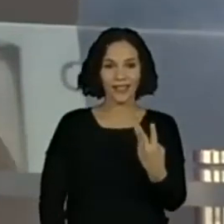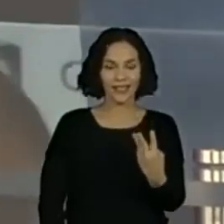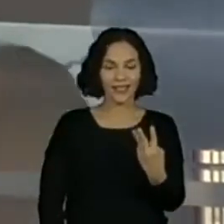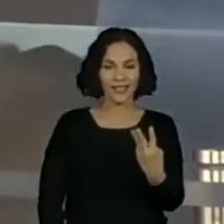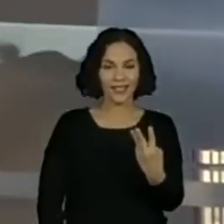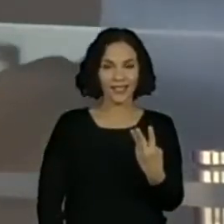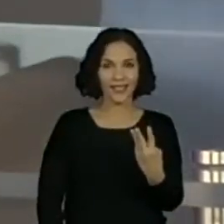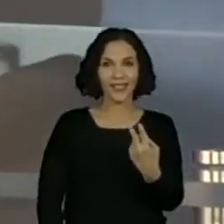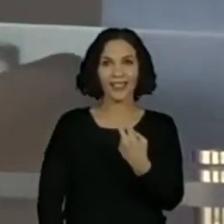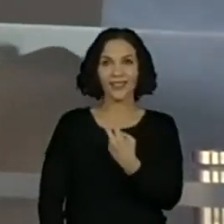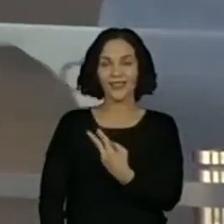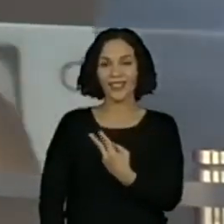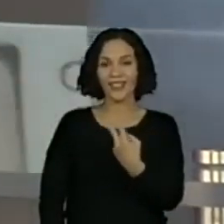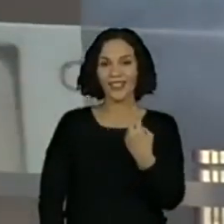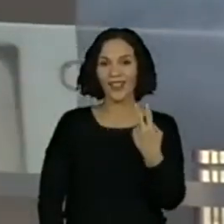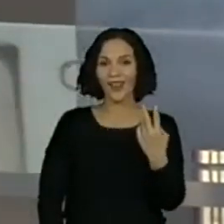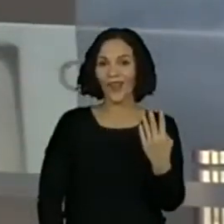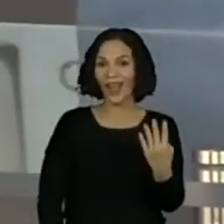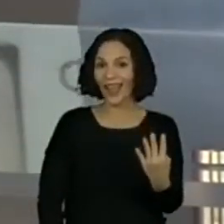23,